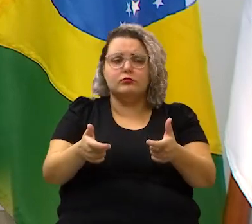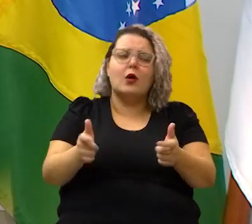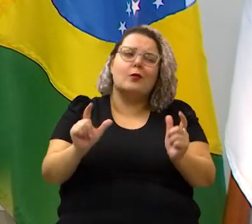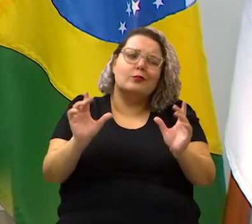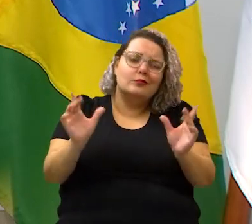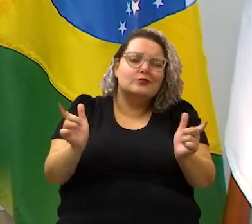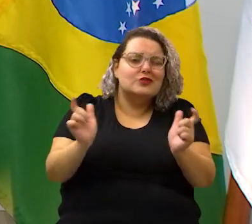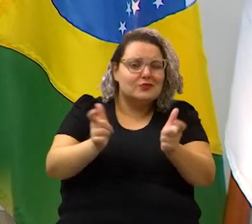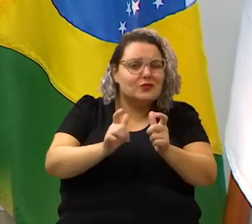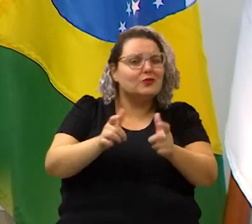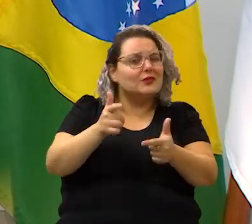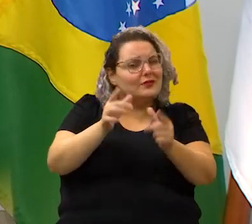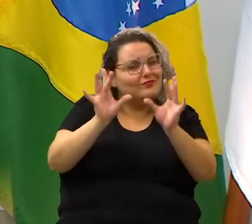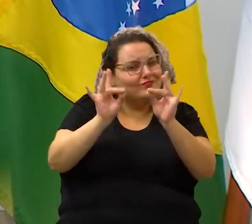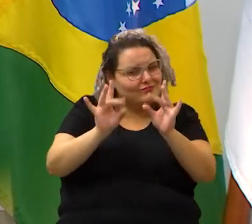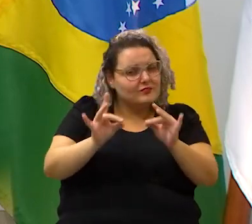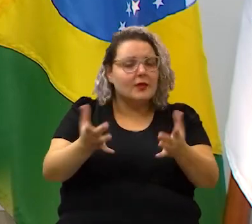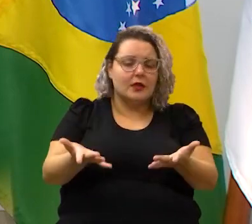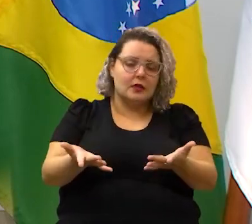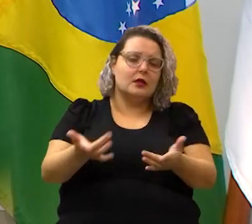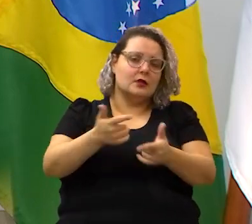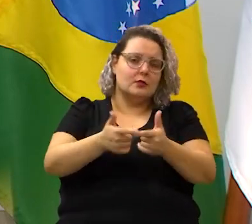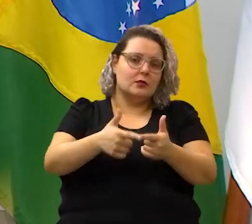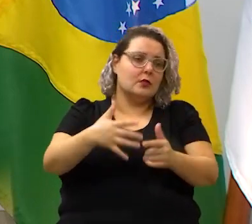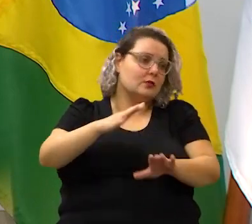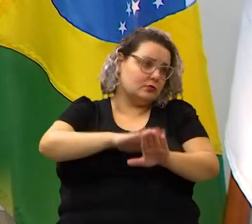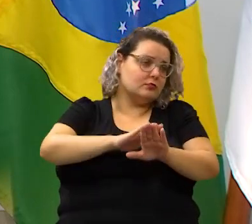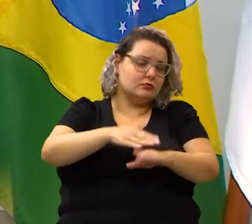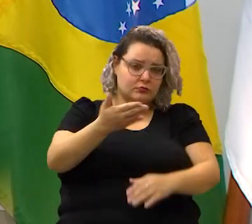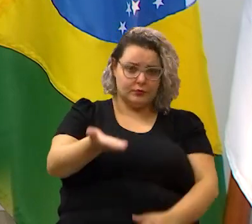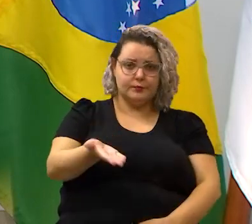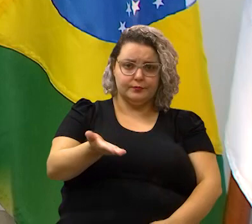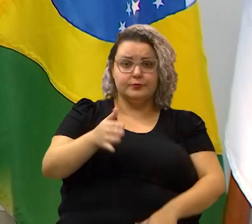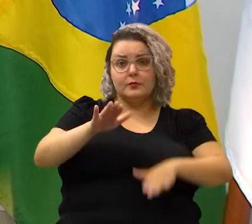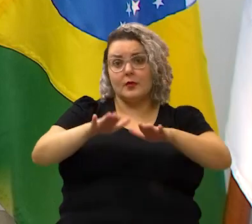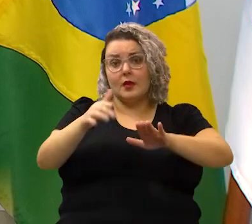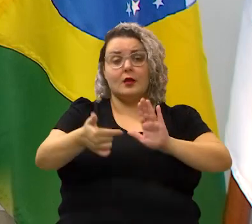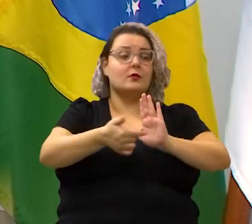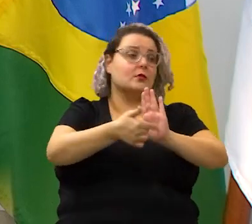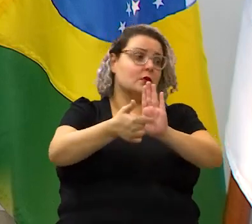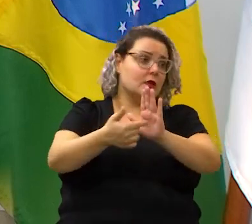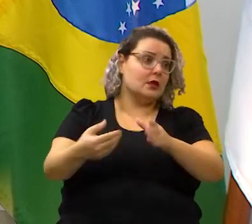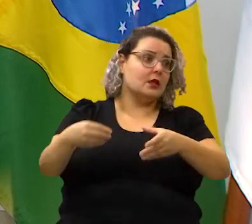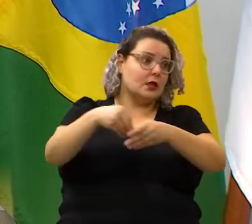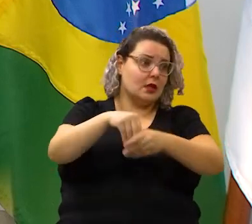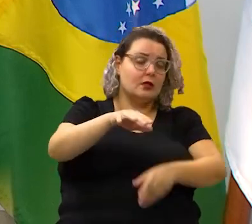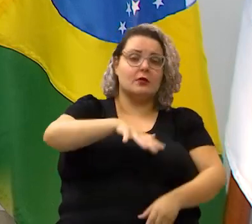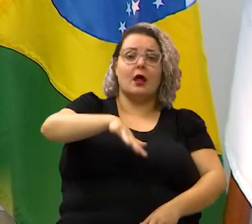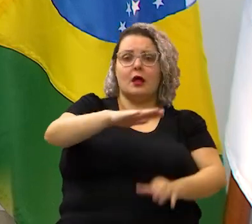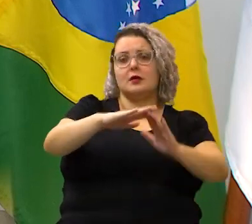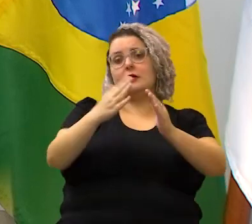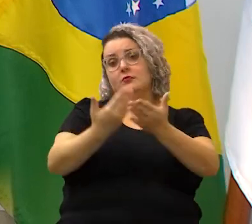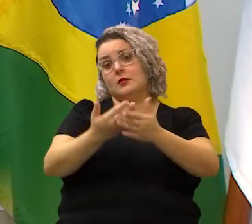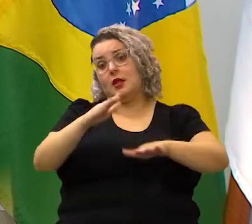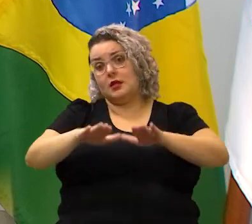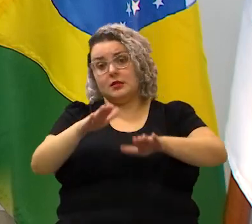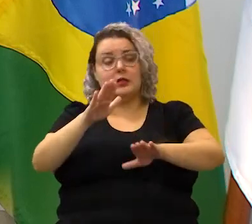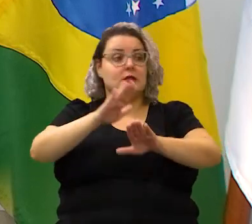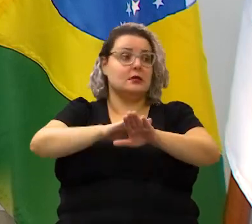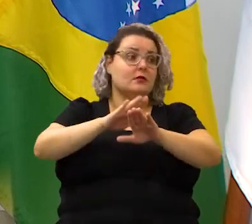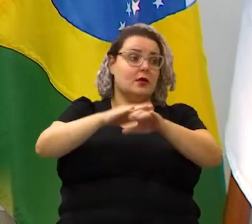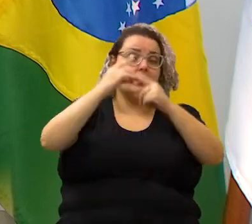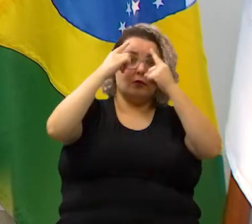erradicar da nossa sociedade e ações como essa às vezes se manifesta no ambiente escolar às vezes